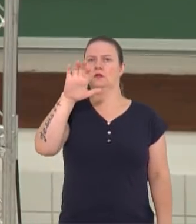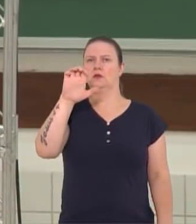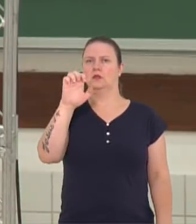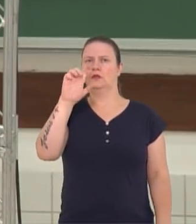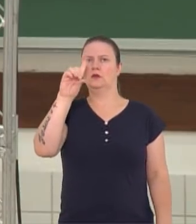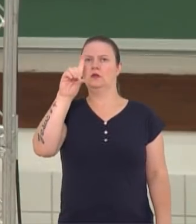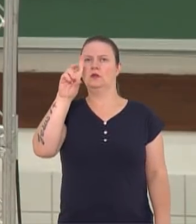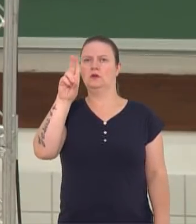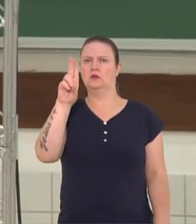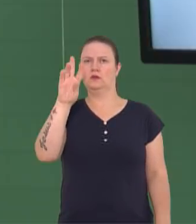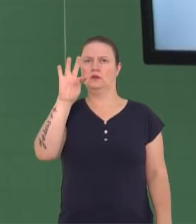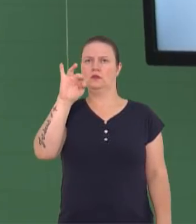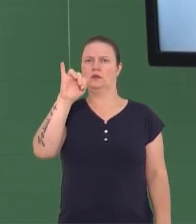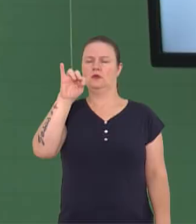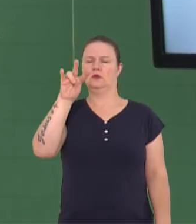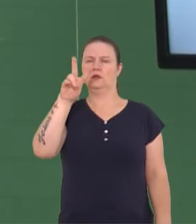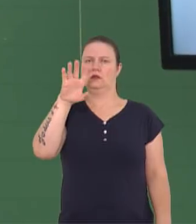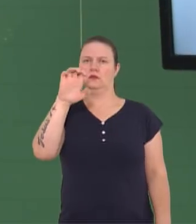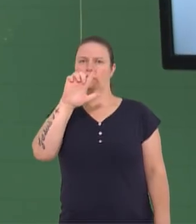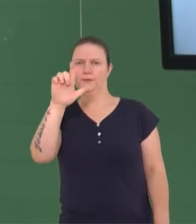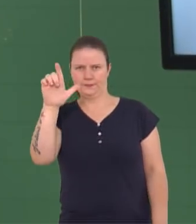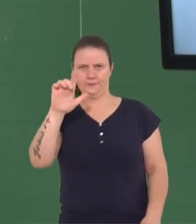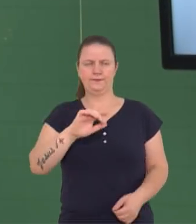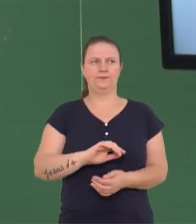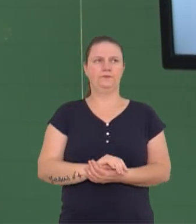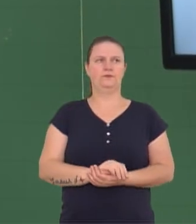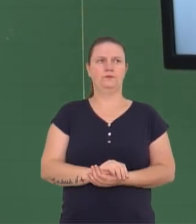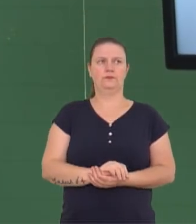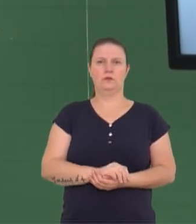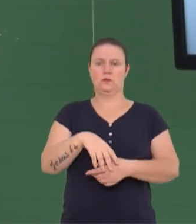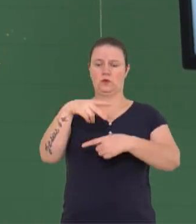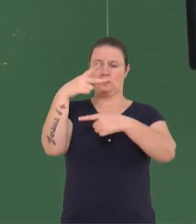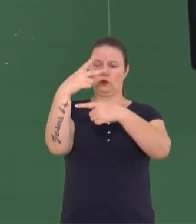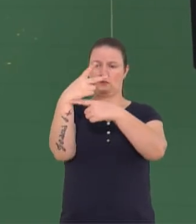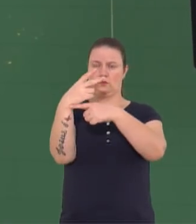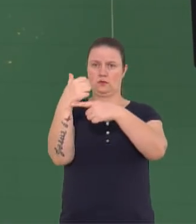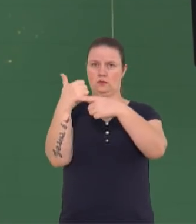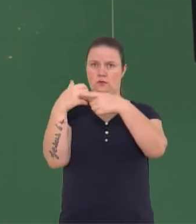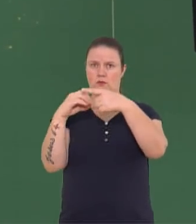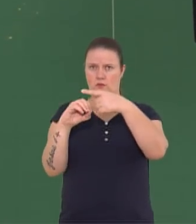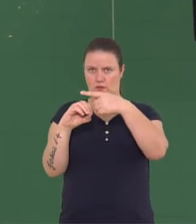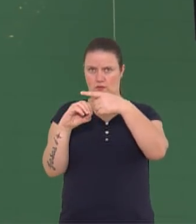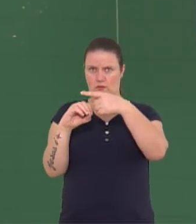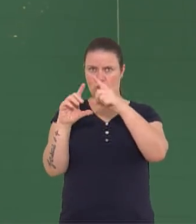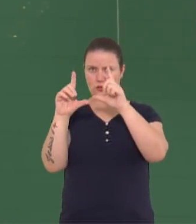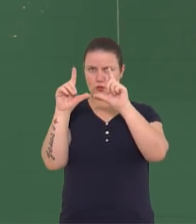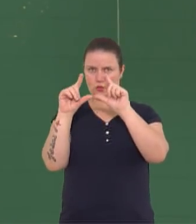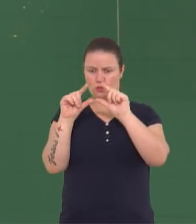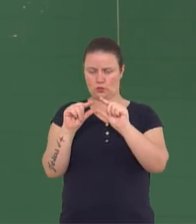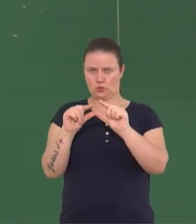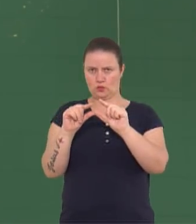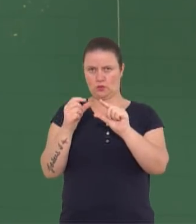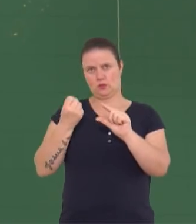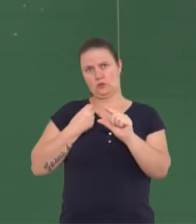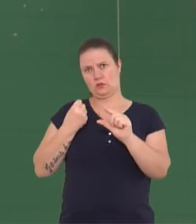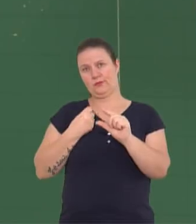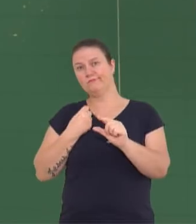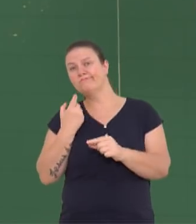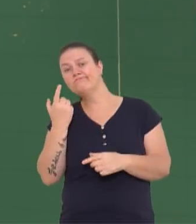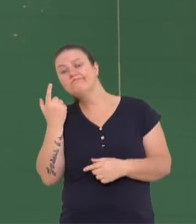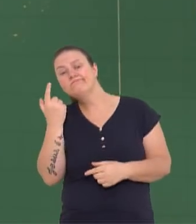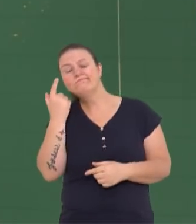irredutível. O 2 e o 10 são os menores valores possíveis?